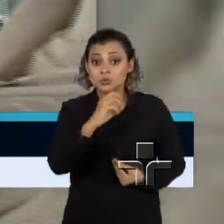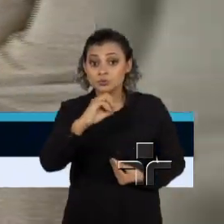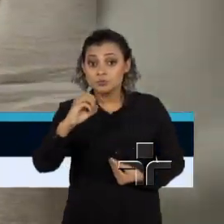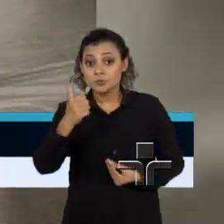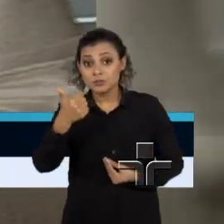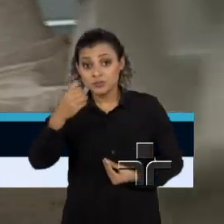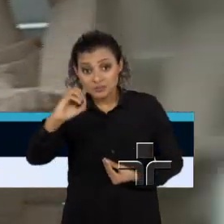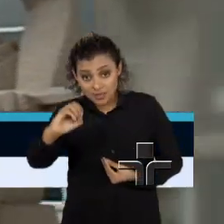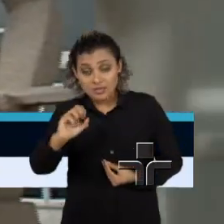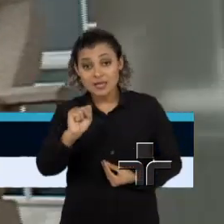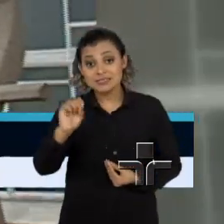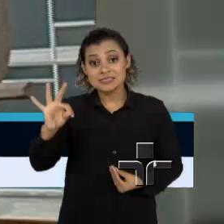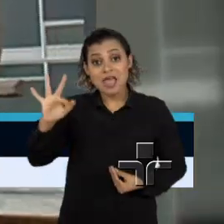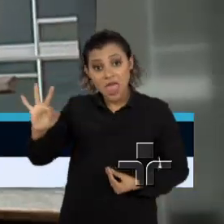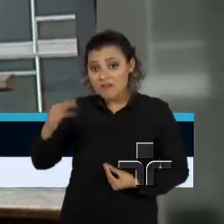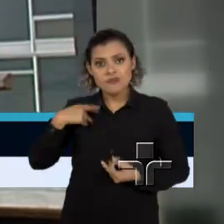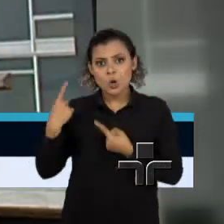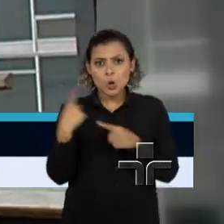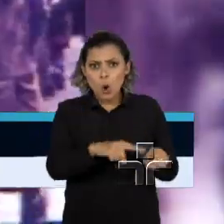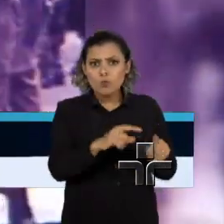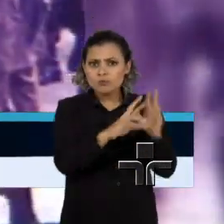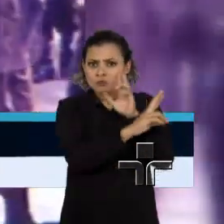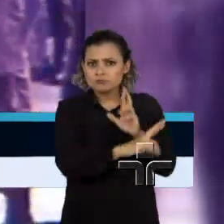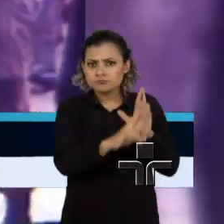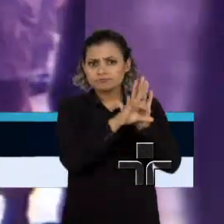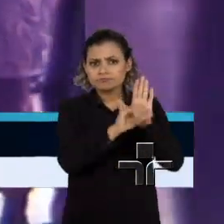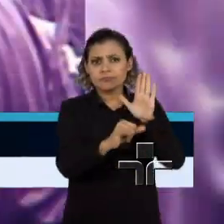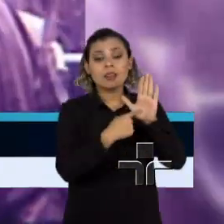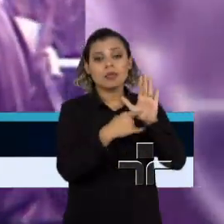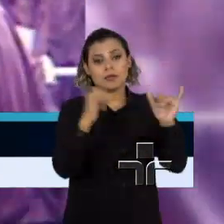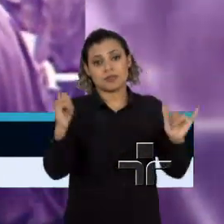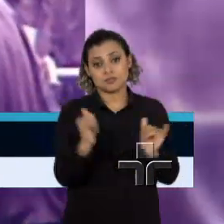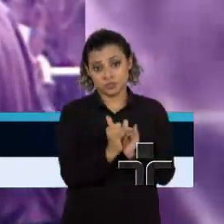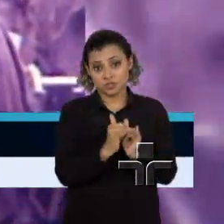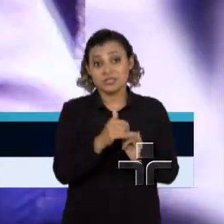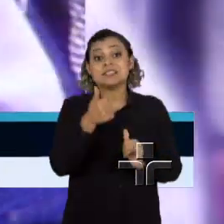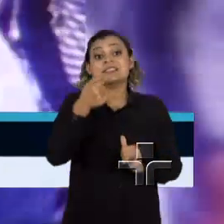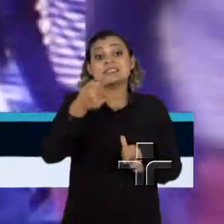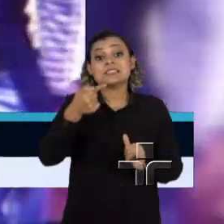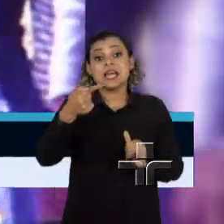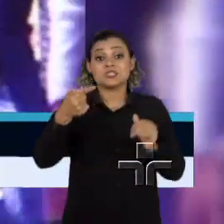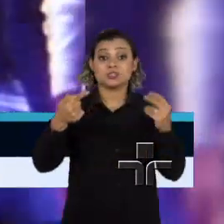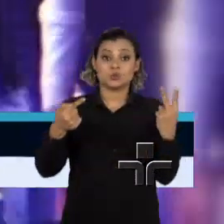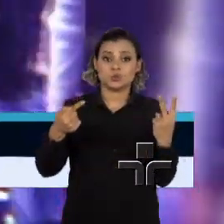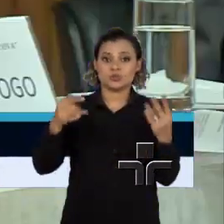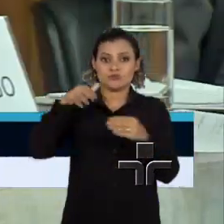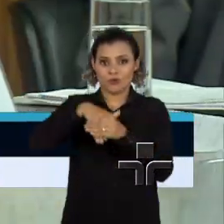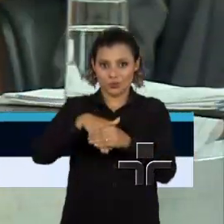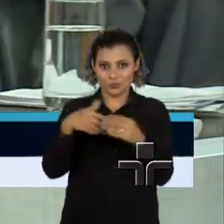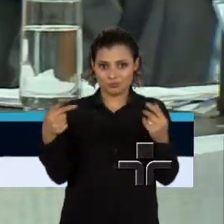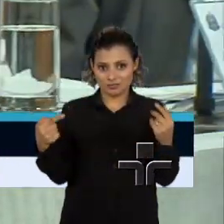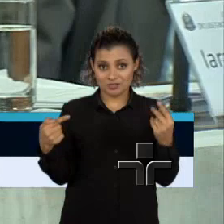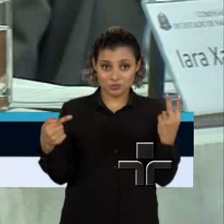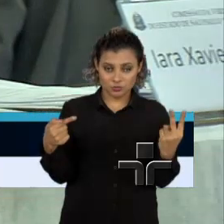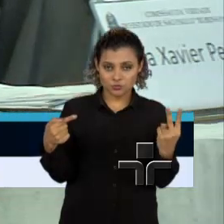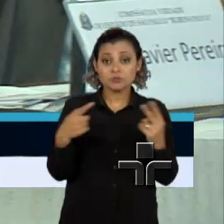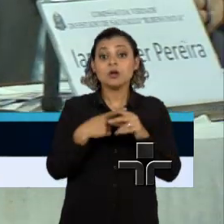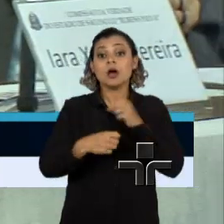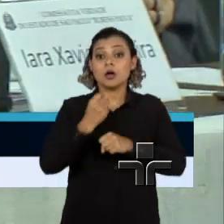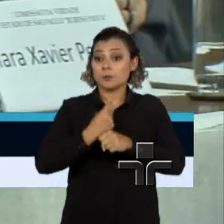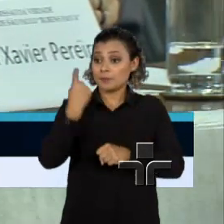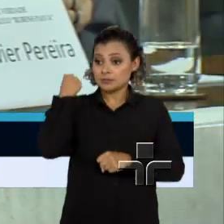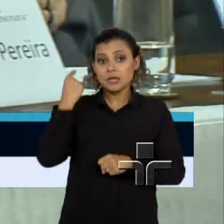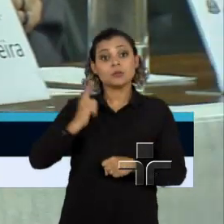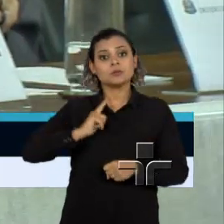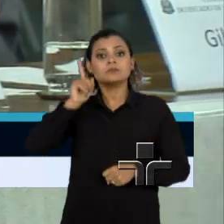o STF foi contra a revisão da lei da anistia, por 7 votos a 2. No ano passado, a Corte